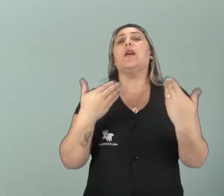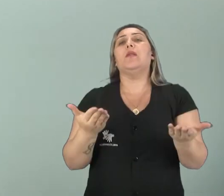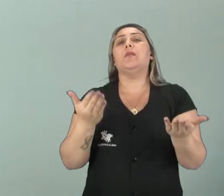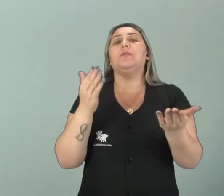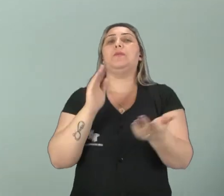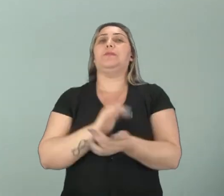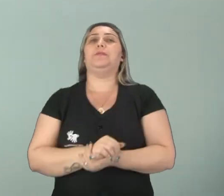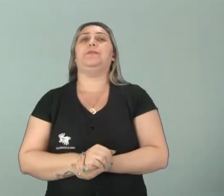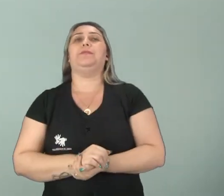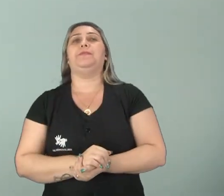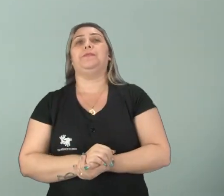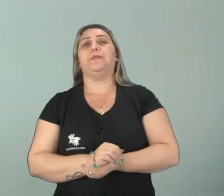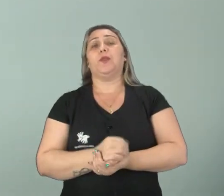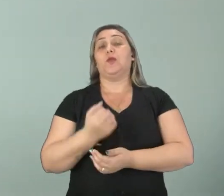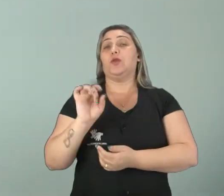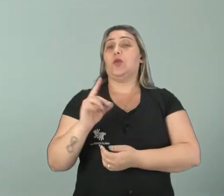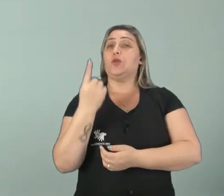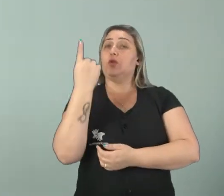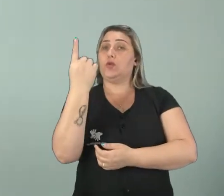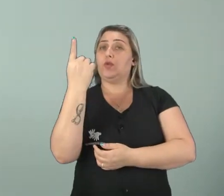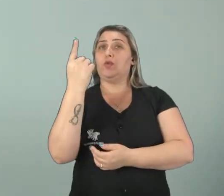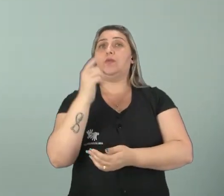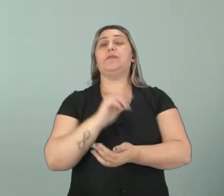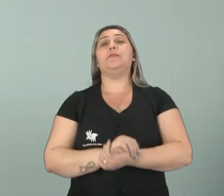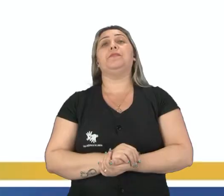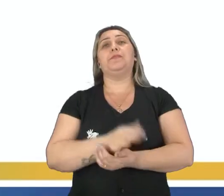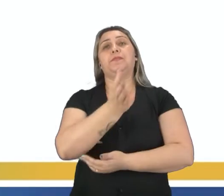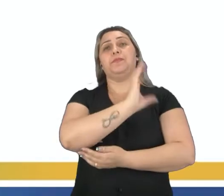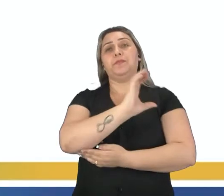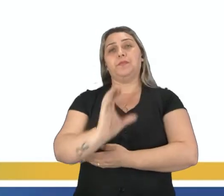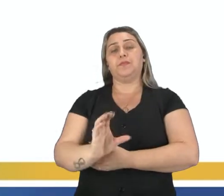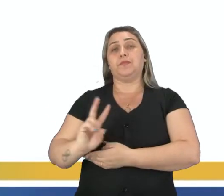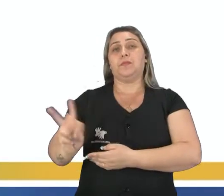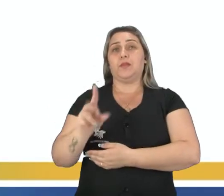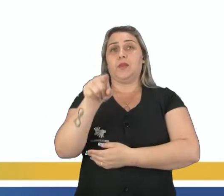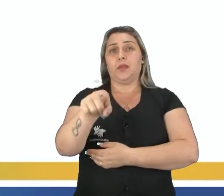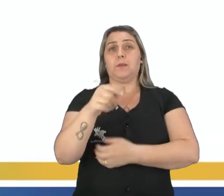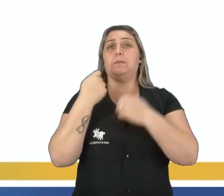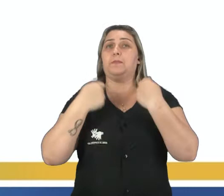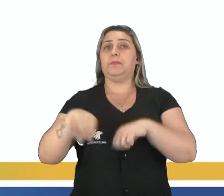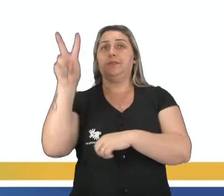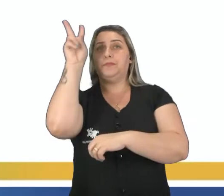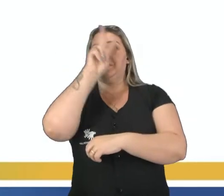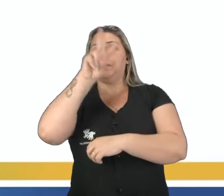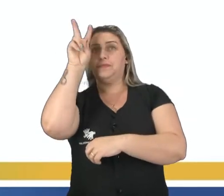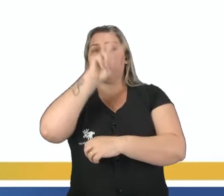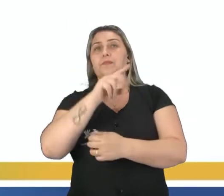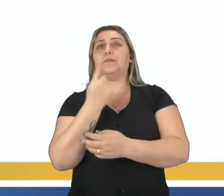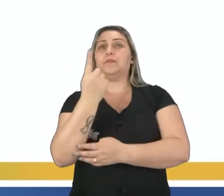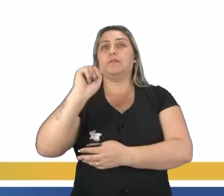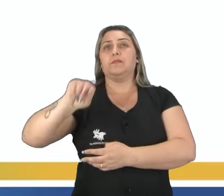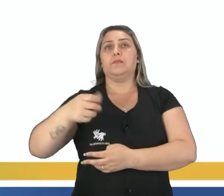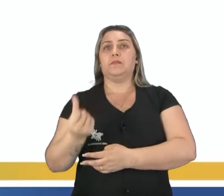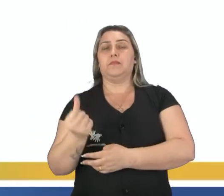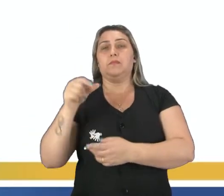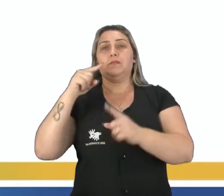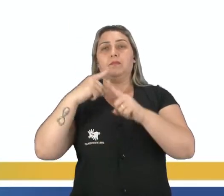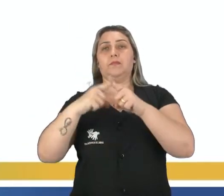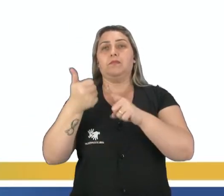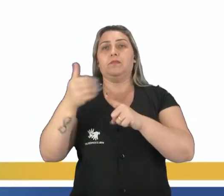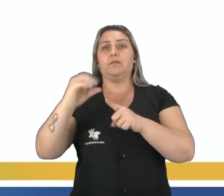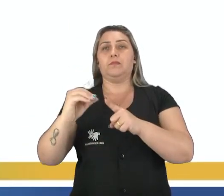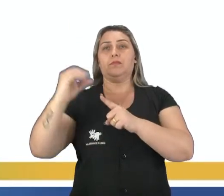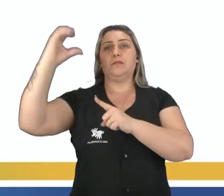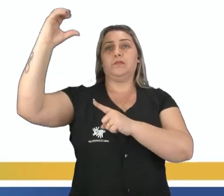Qual seria a carga só de um elétron? A gente tem esse valor aí, você precisa lembrar, que é 1,6 vezes